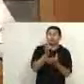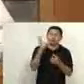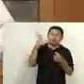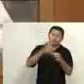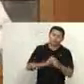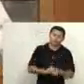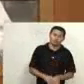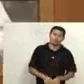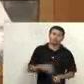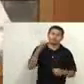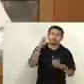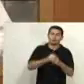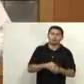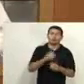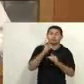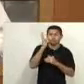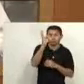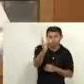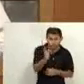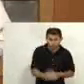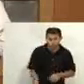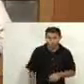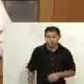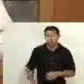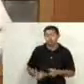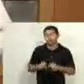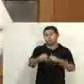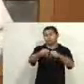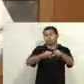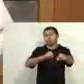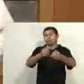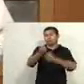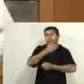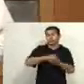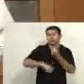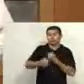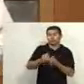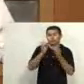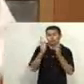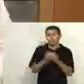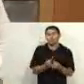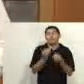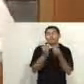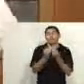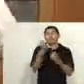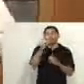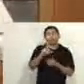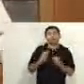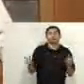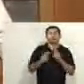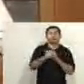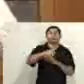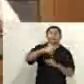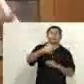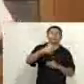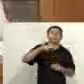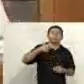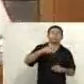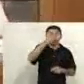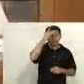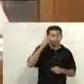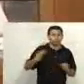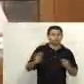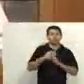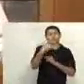inseridos, a qual vocês vão estar inseridos no futuro, quando se formarem como administradores. Tá? Como que foi obtido o valor de 12.000, professor, e o valor de